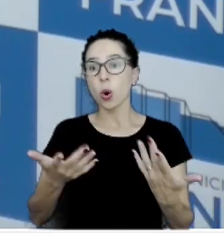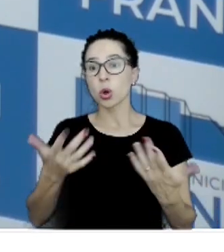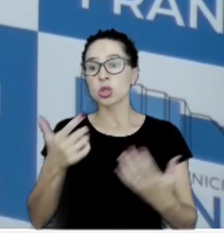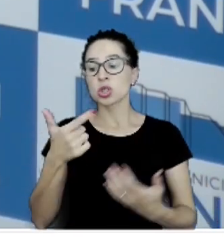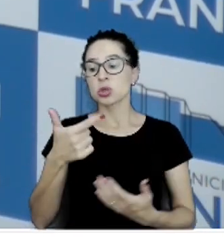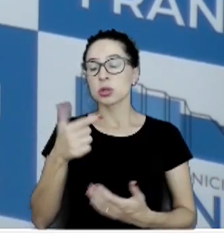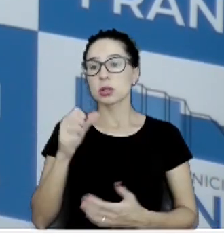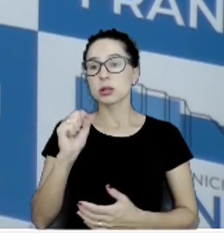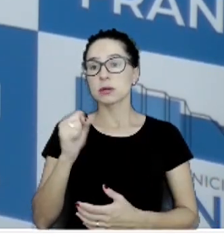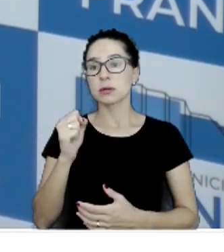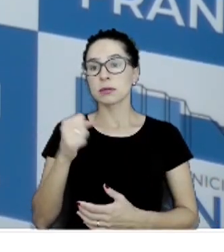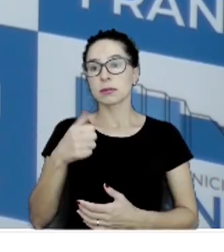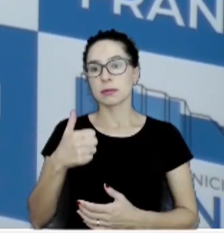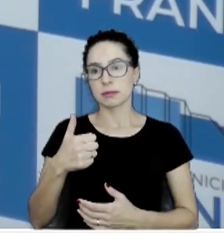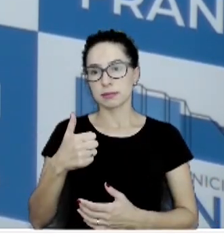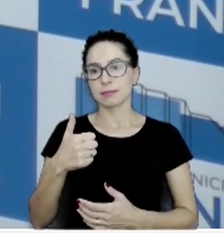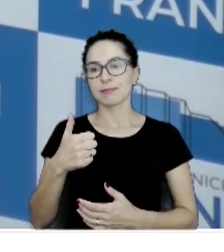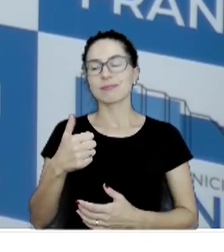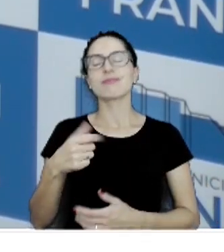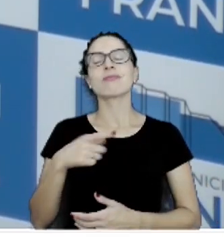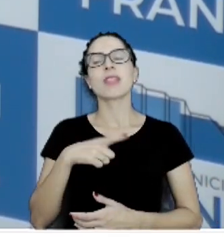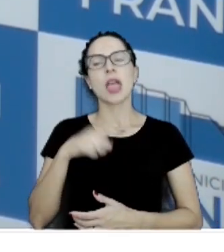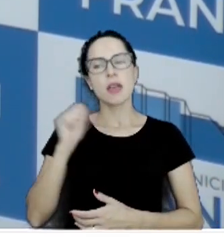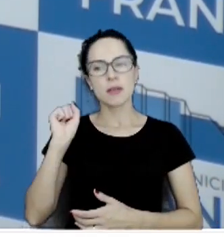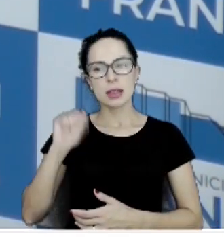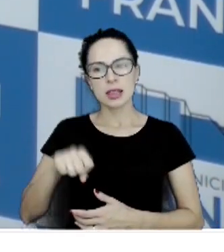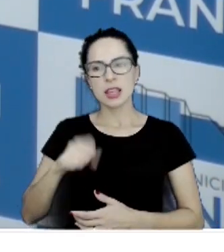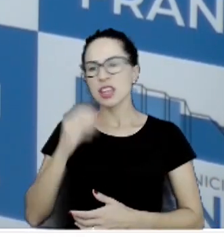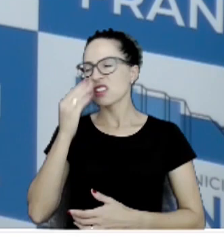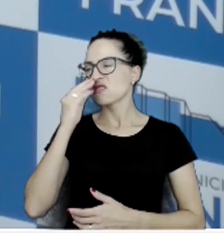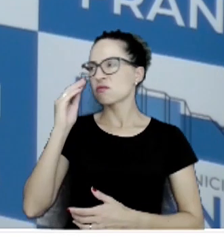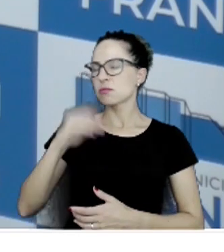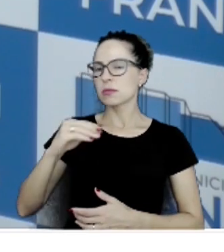uma negligência do governo do Estado de São Paulo,